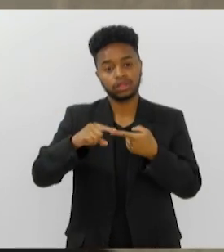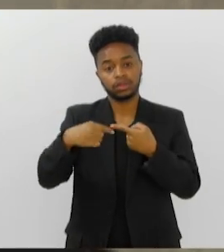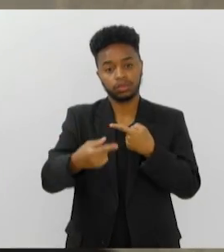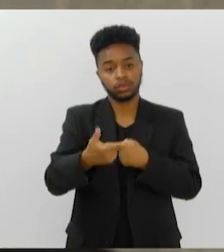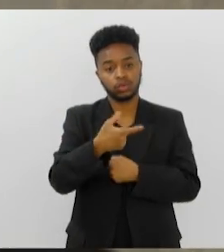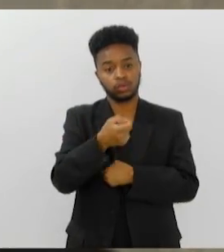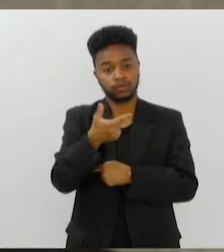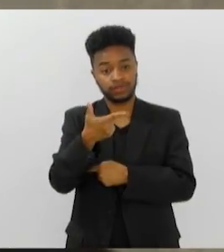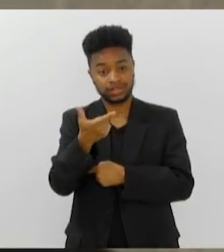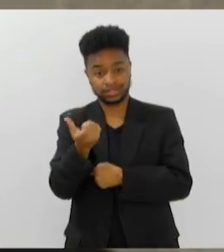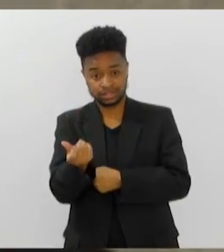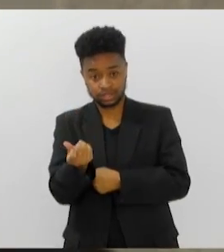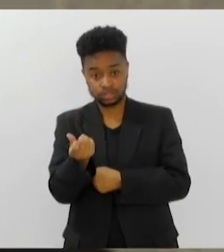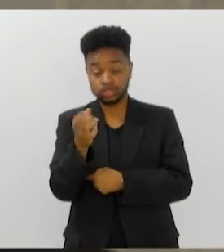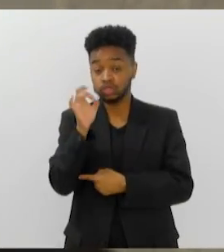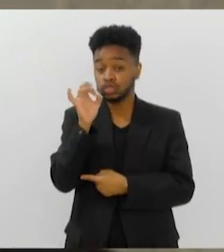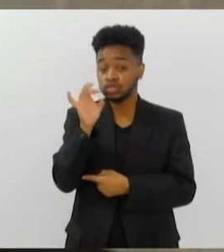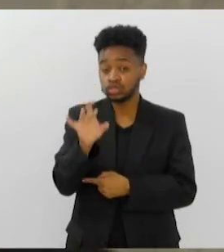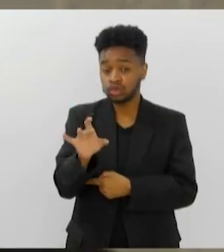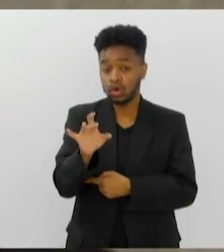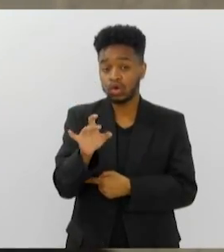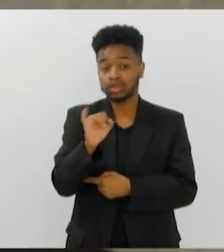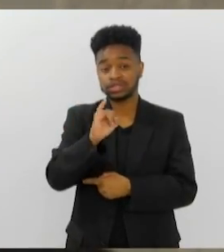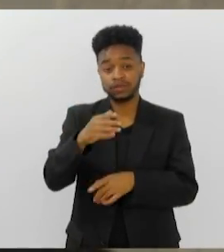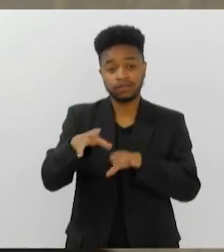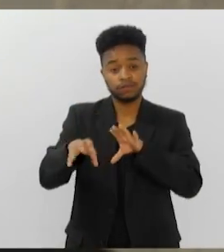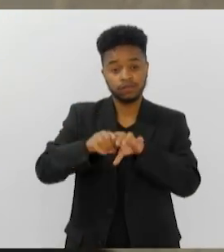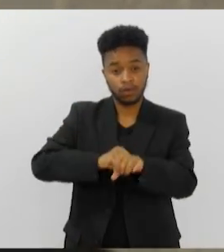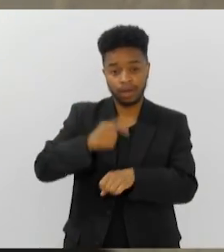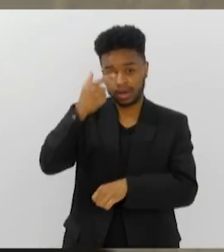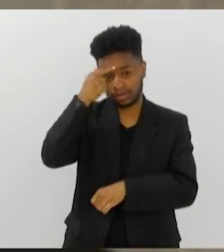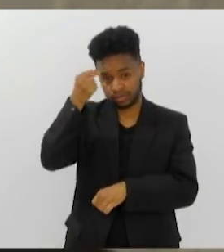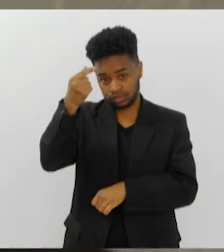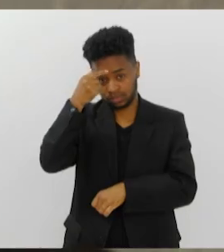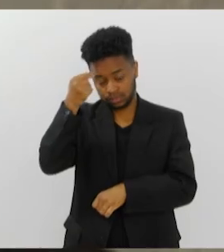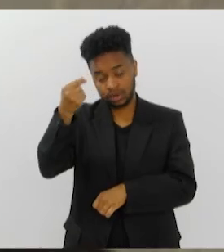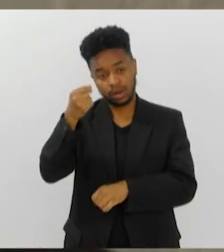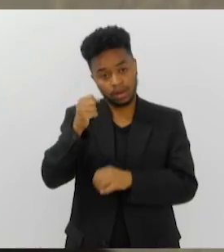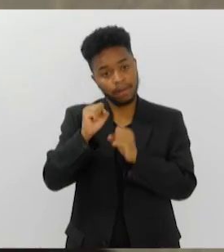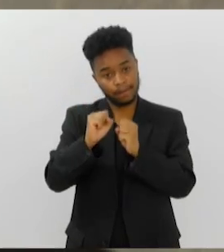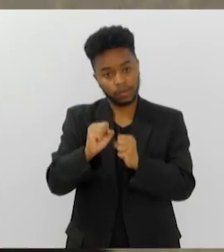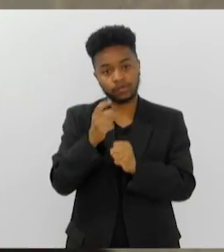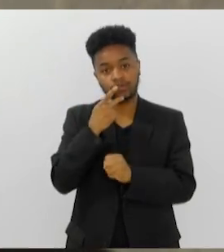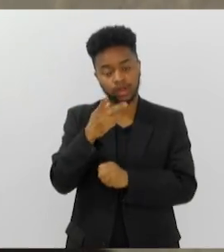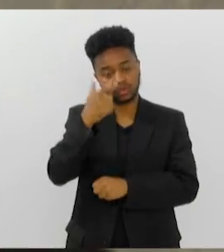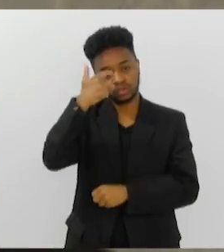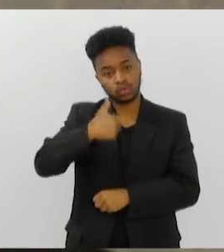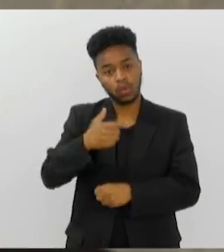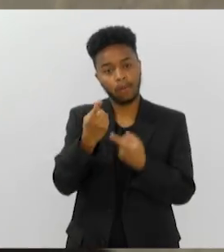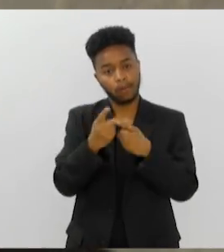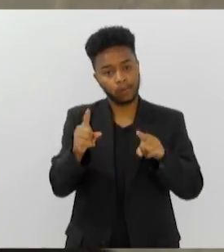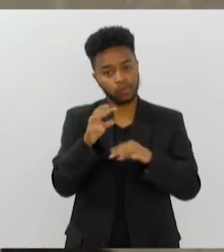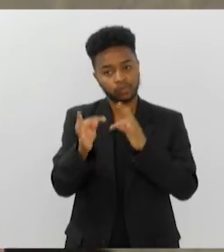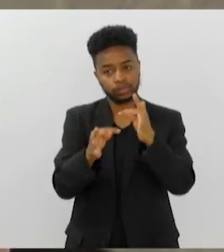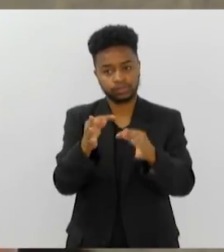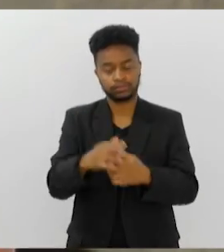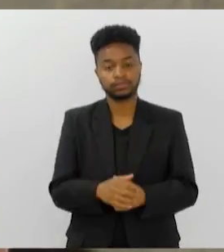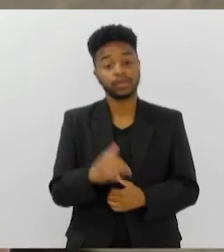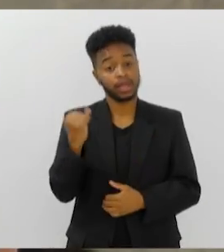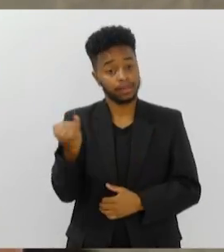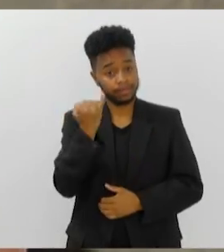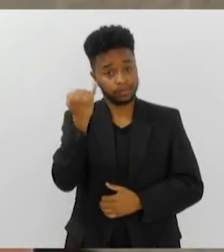2026, então, somente graduados poderão se nomear musicoterapeutas. Isso é muito importante